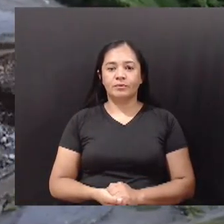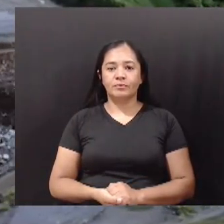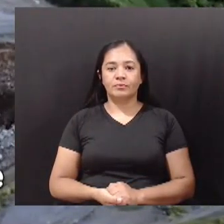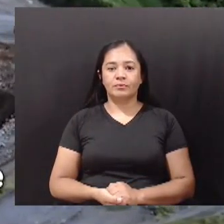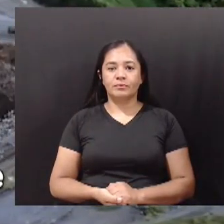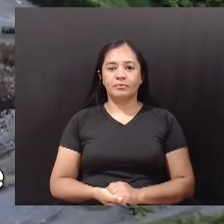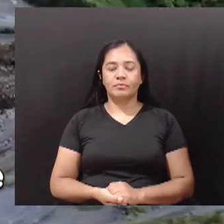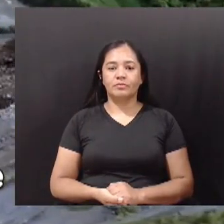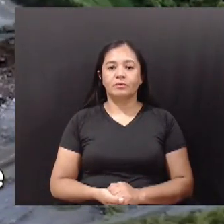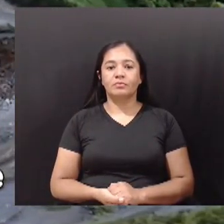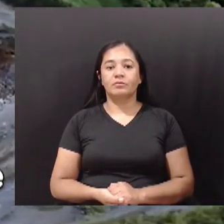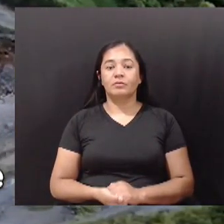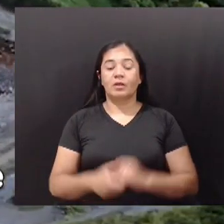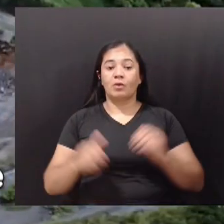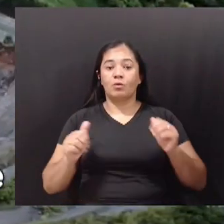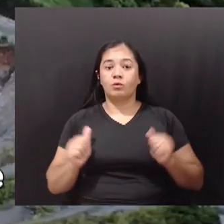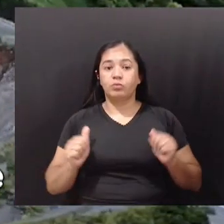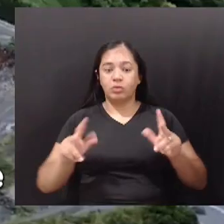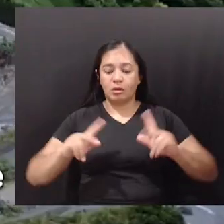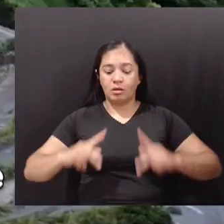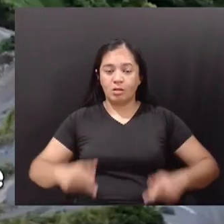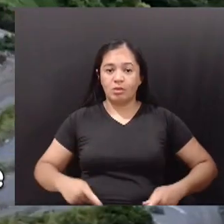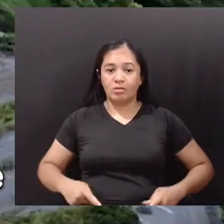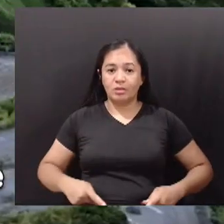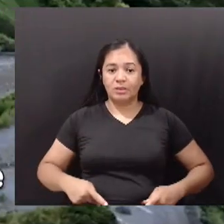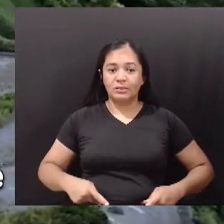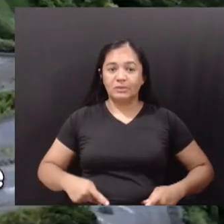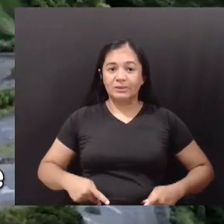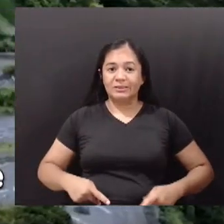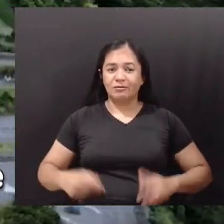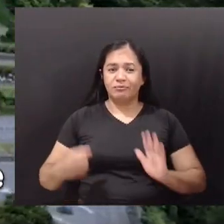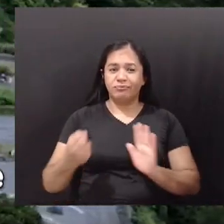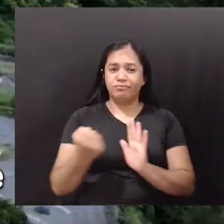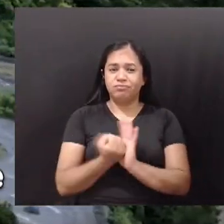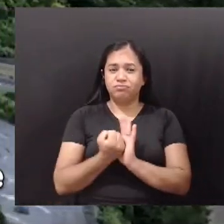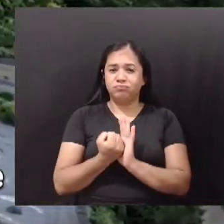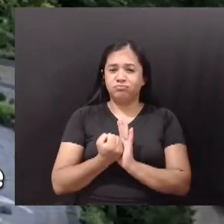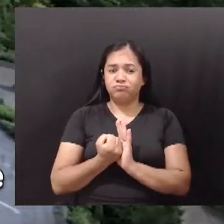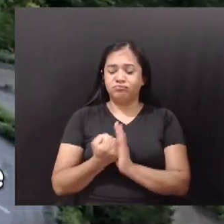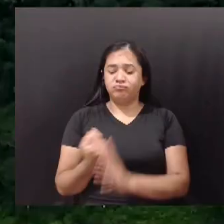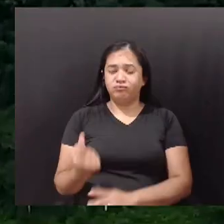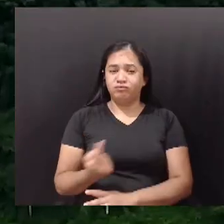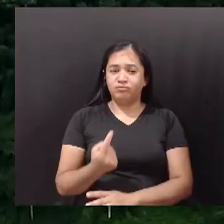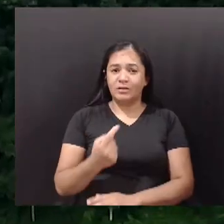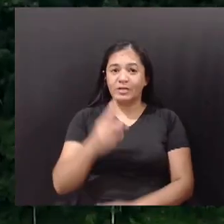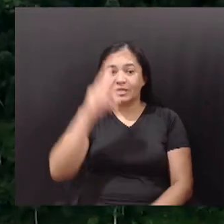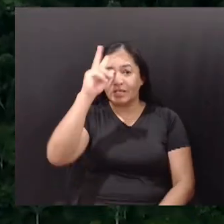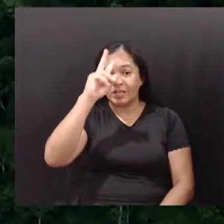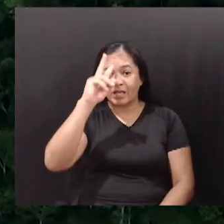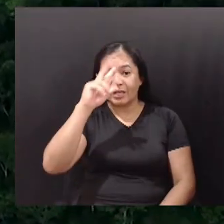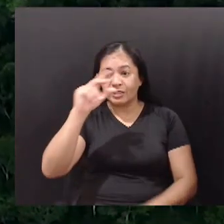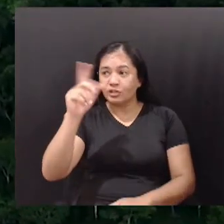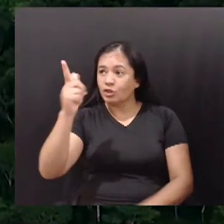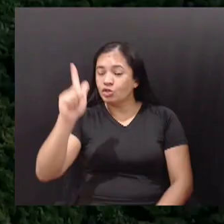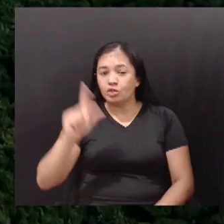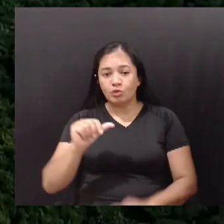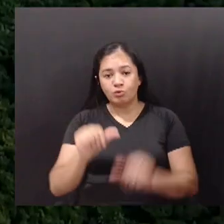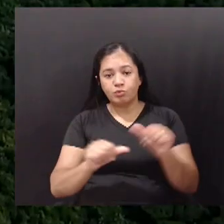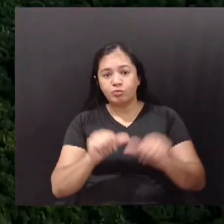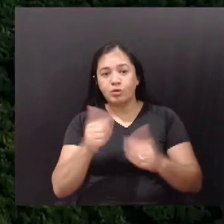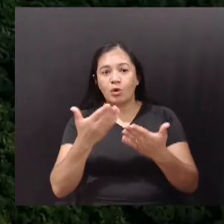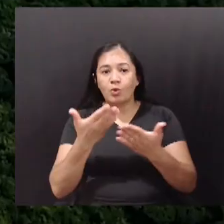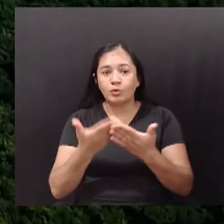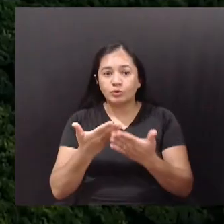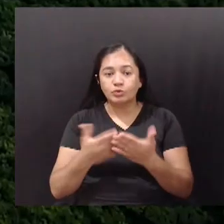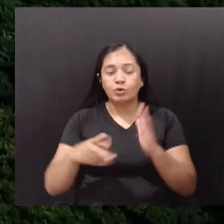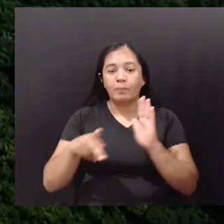As ações humanas deixaram traços tão duradouros que alteram a história geológica da Terra. Um estudo da USP